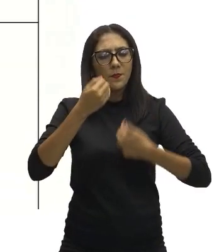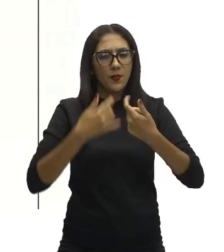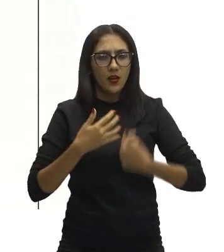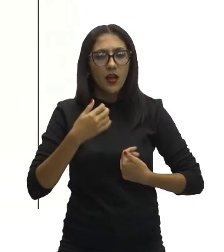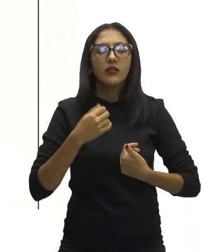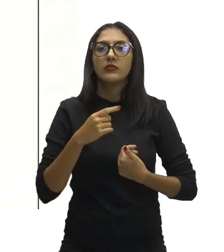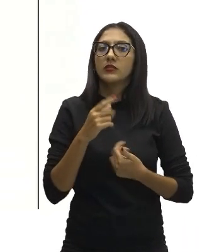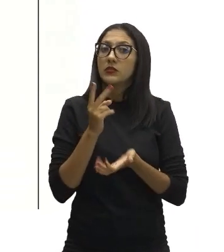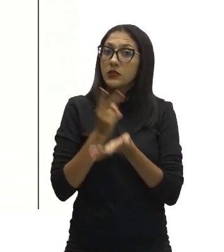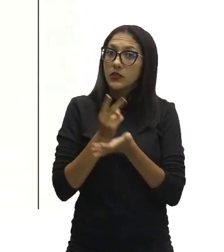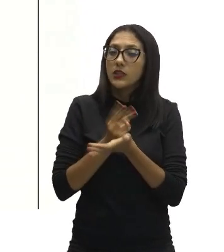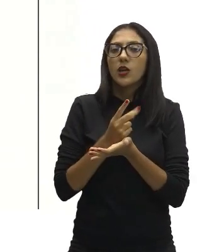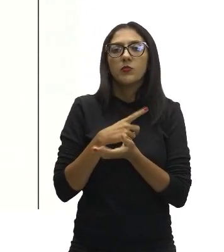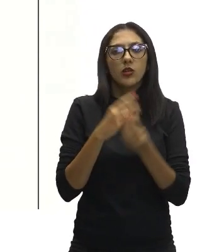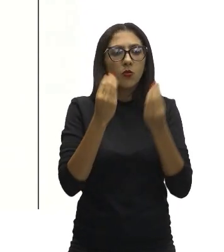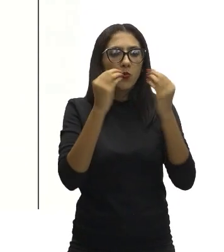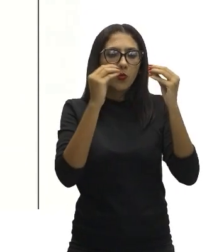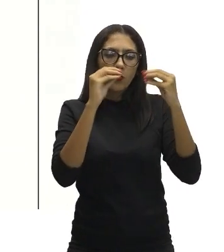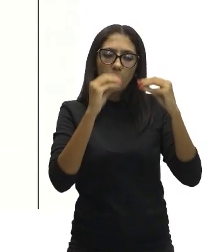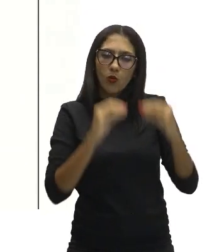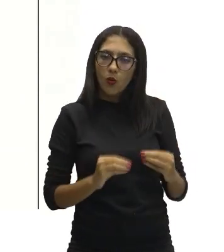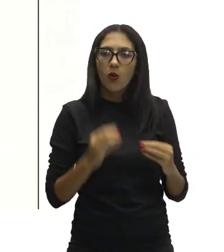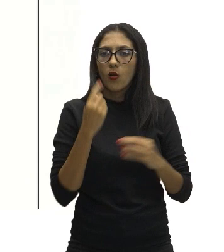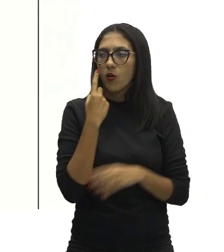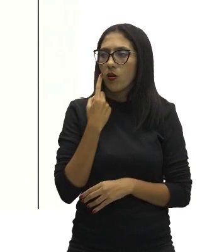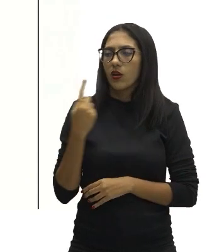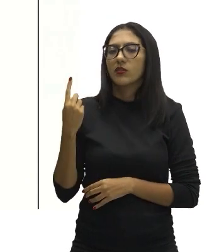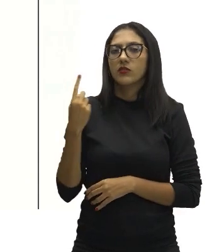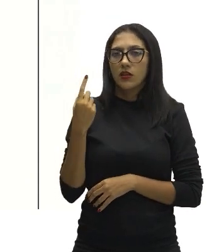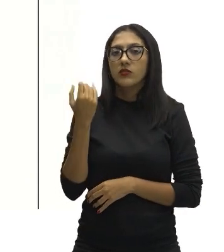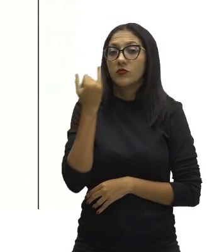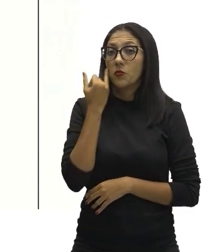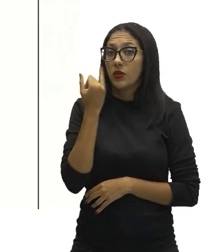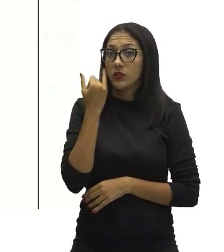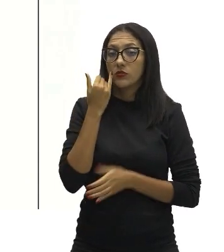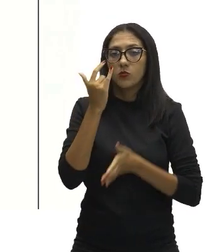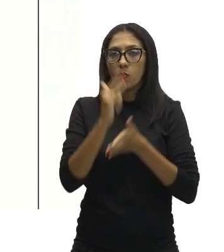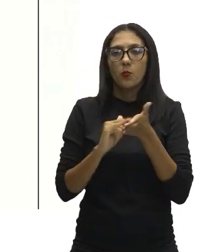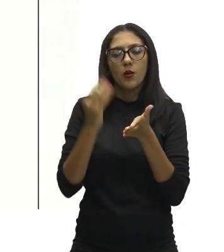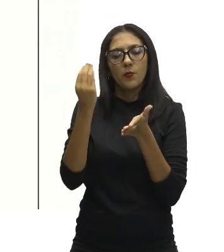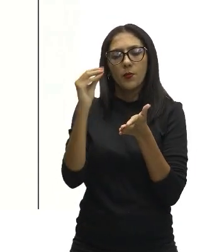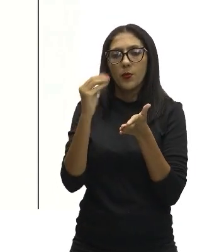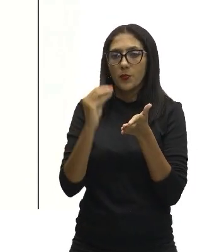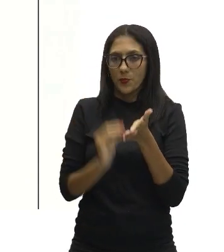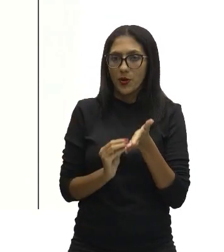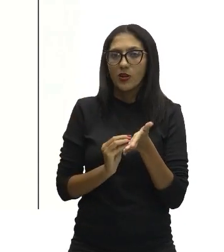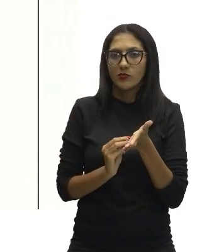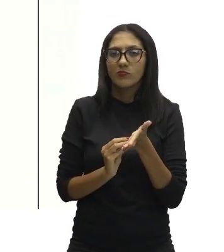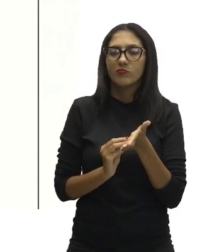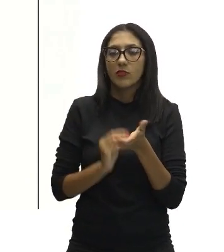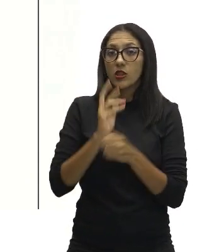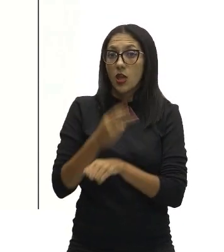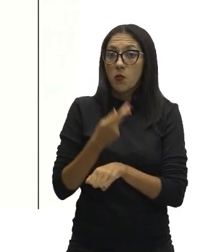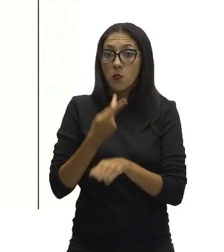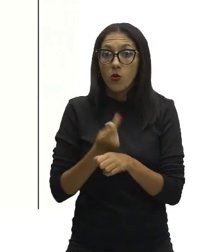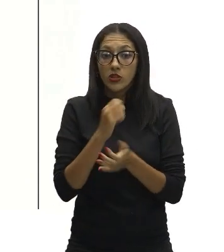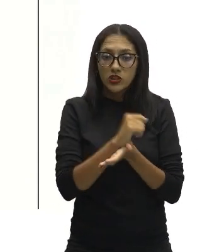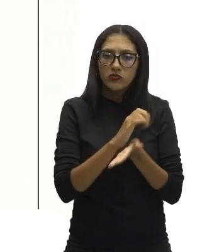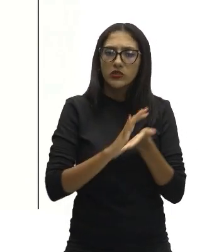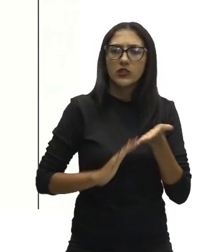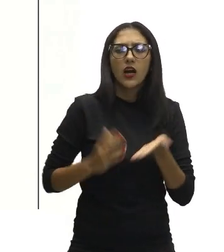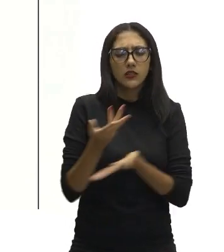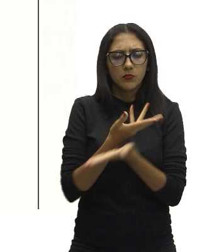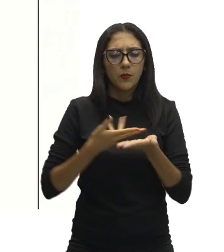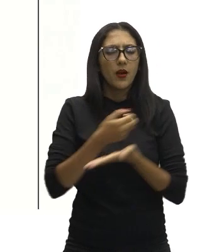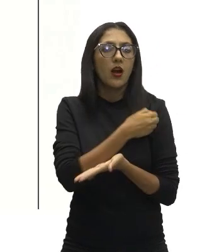essa informação na orientação didática, não é? E essa atividade vai ter muito mais sucesso. Então, é importante que você se